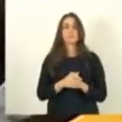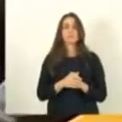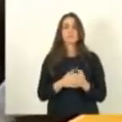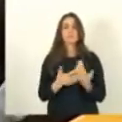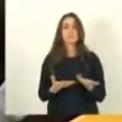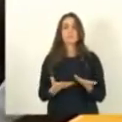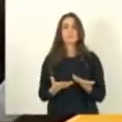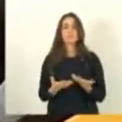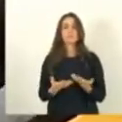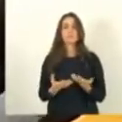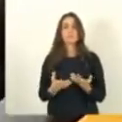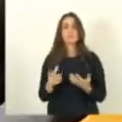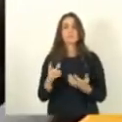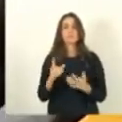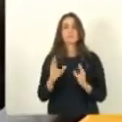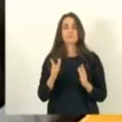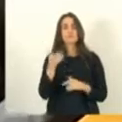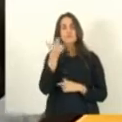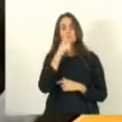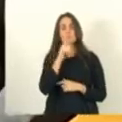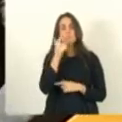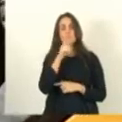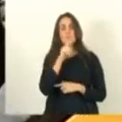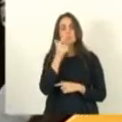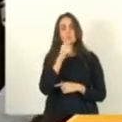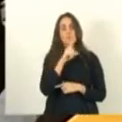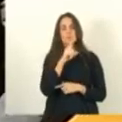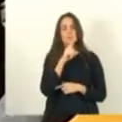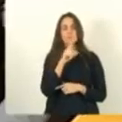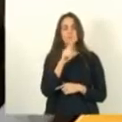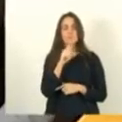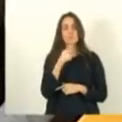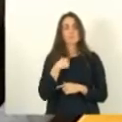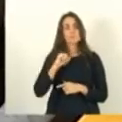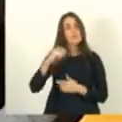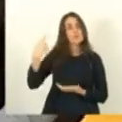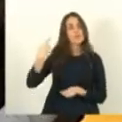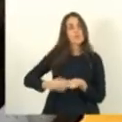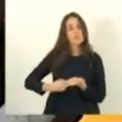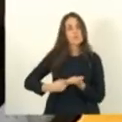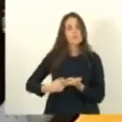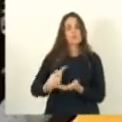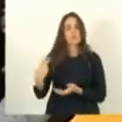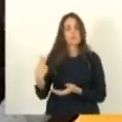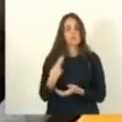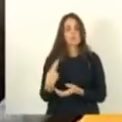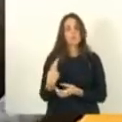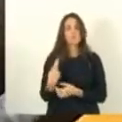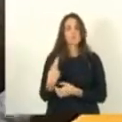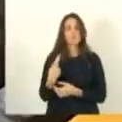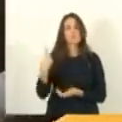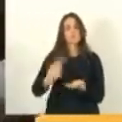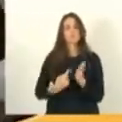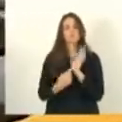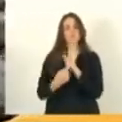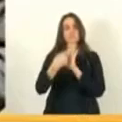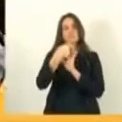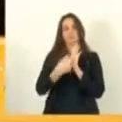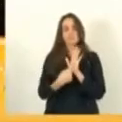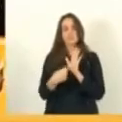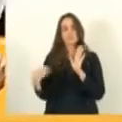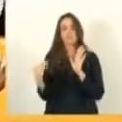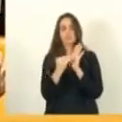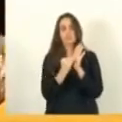obtive em parte um êxito, se o deputado Sérgio Magés que topar, a gente apresentar a ele, apresentar, que